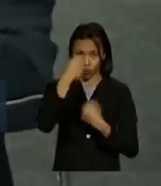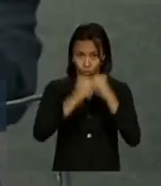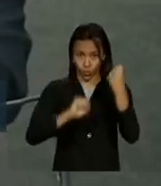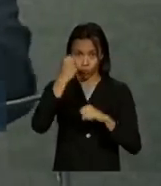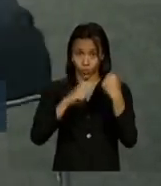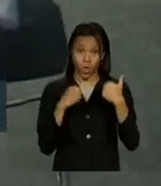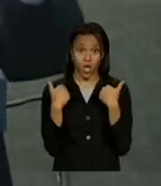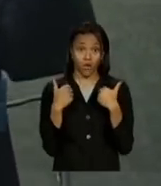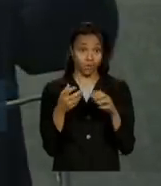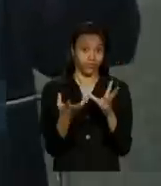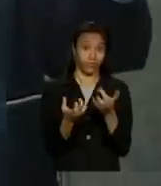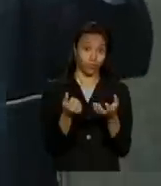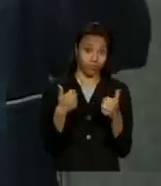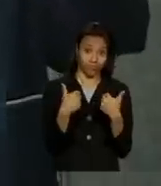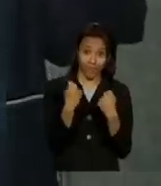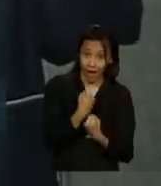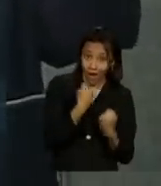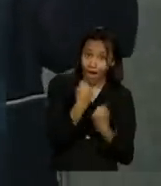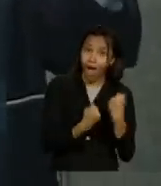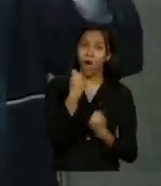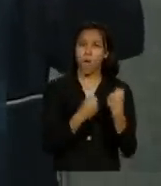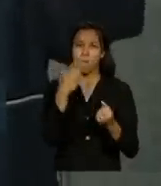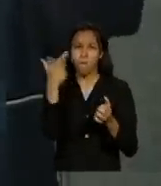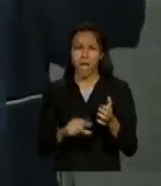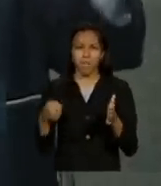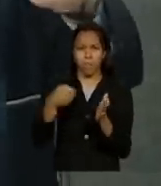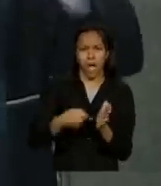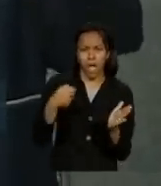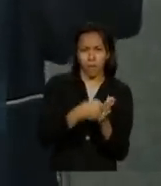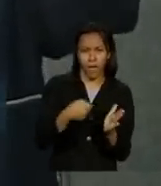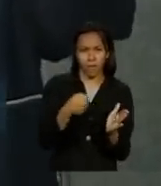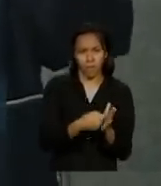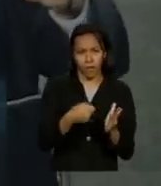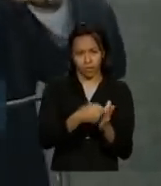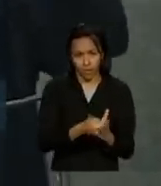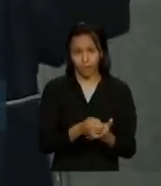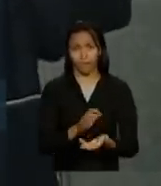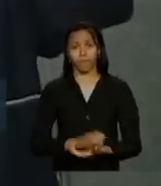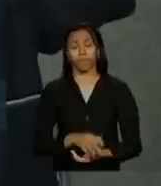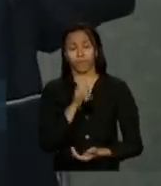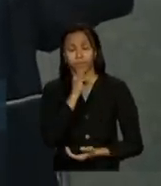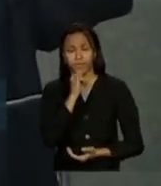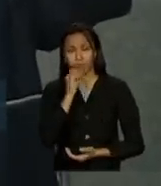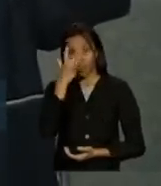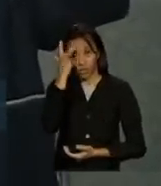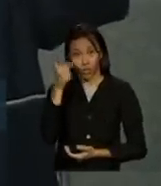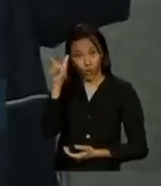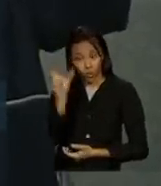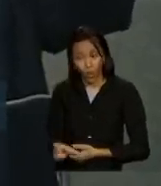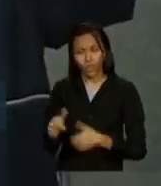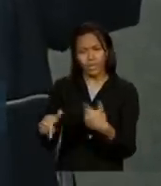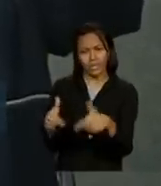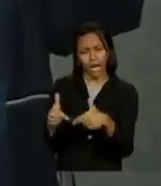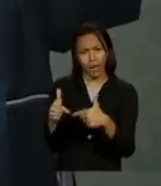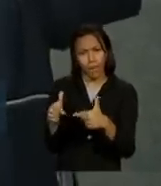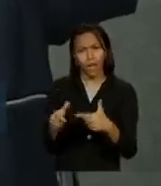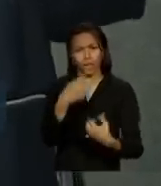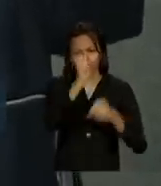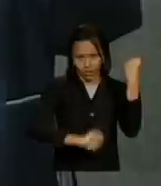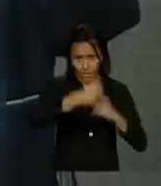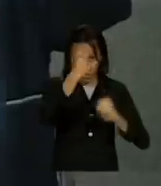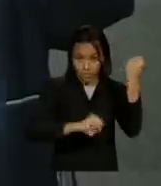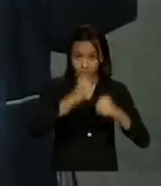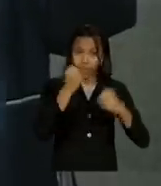mais folhas de pagamento eu digo assim o salário da botina do operário para dar ter a botina da